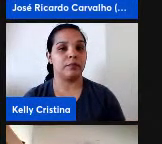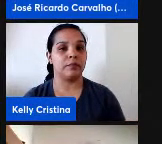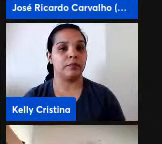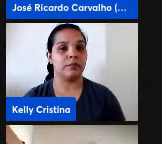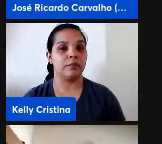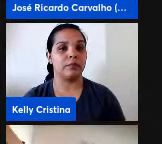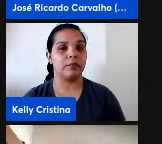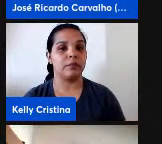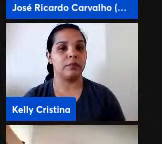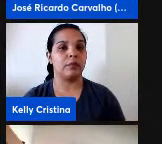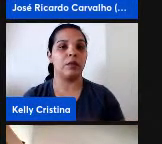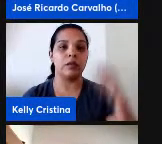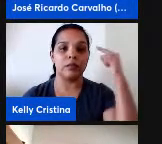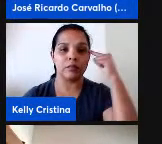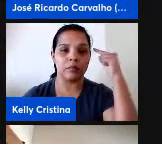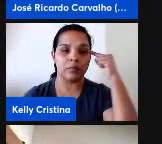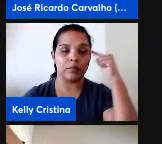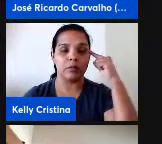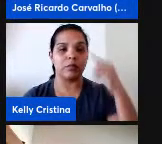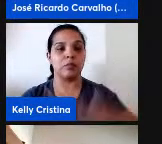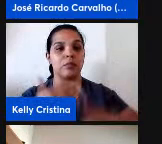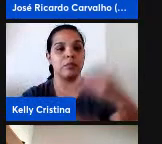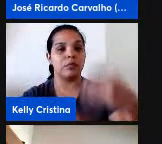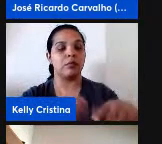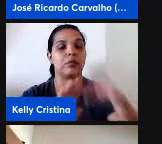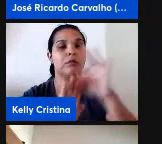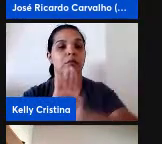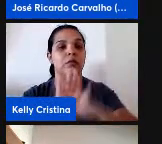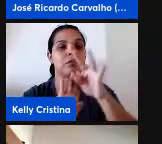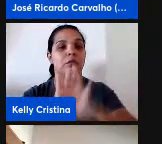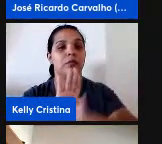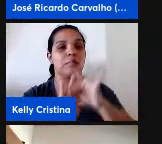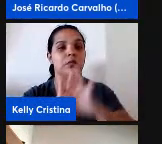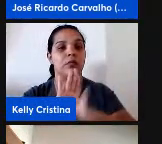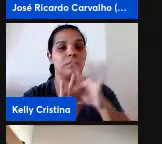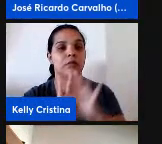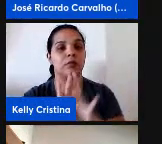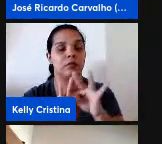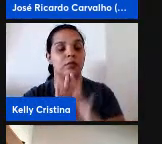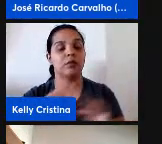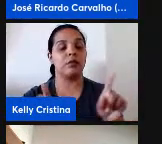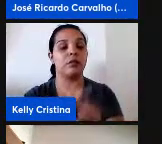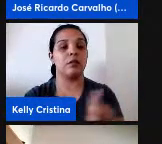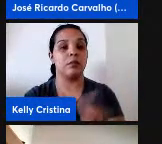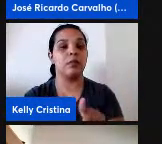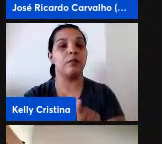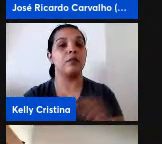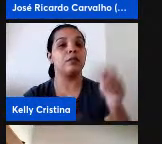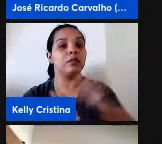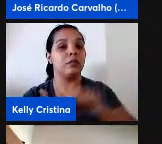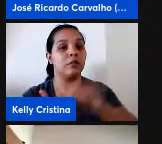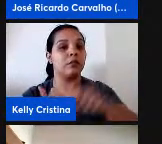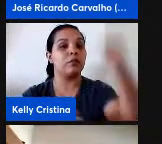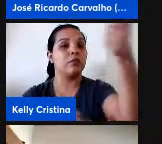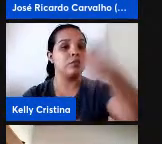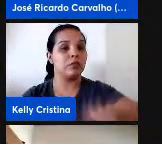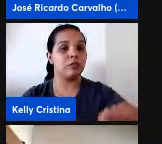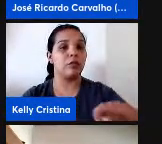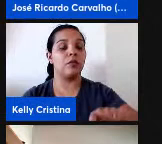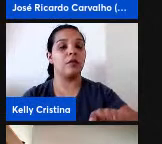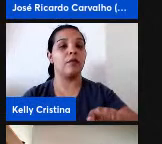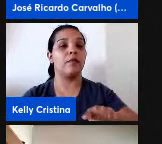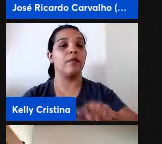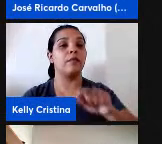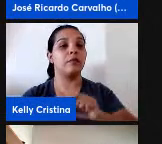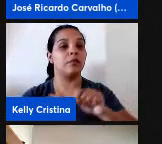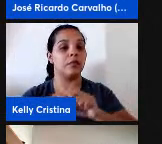Quando a gente pensa aí o processo de texto, evidentemente, como a gente está fazendo uma reescrita, a gente está fazendo um trabalho de